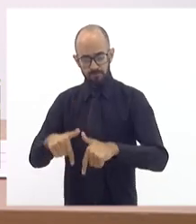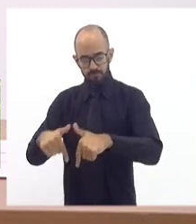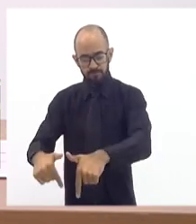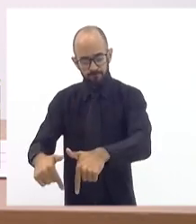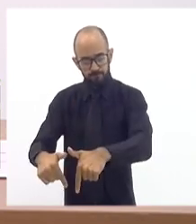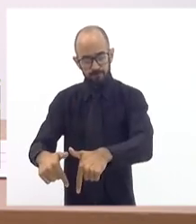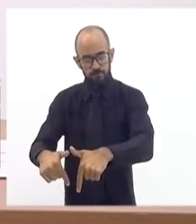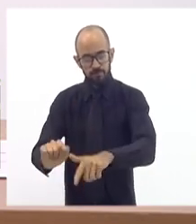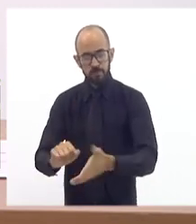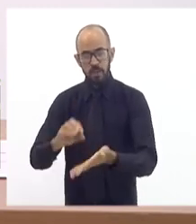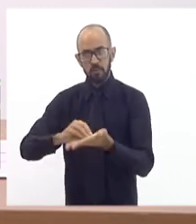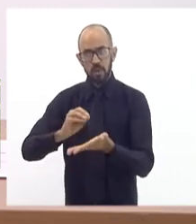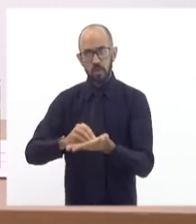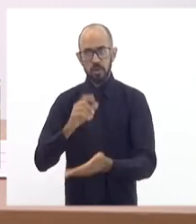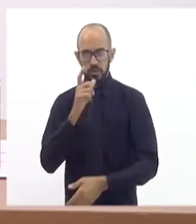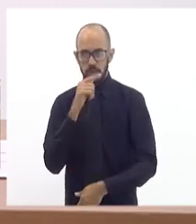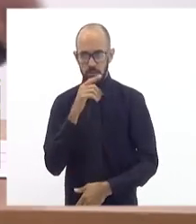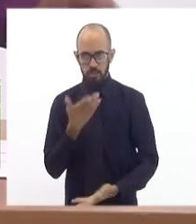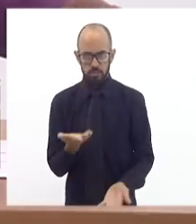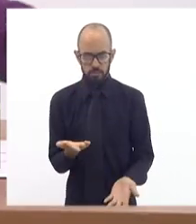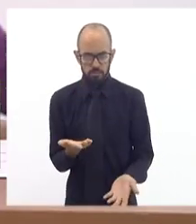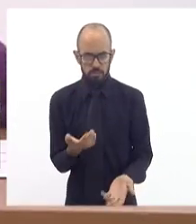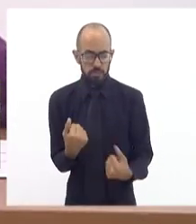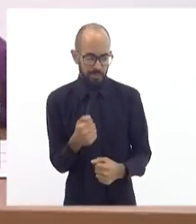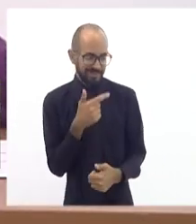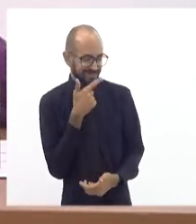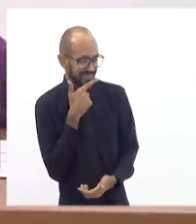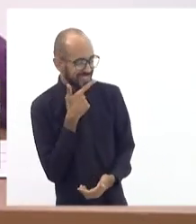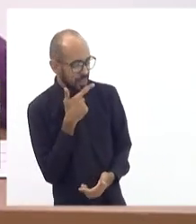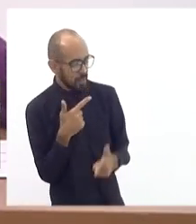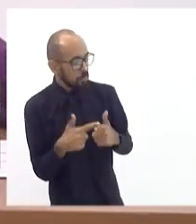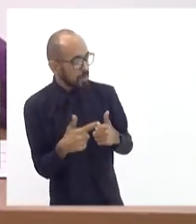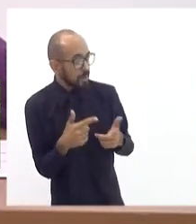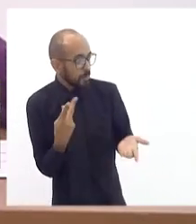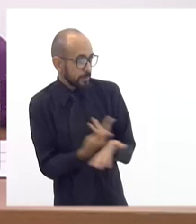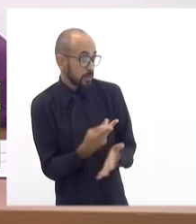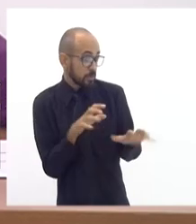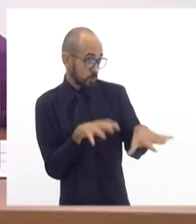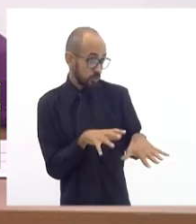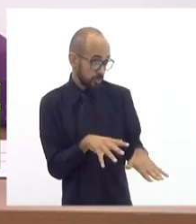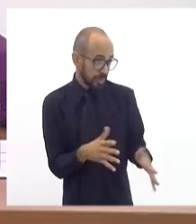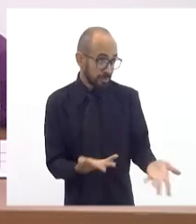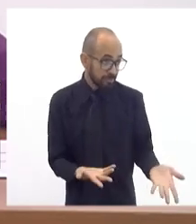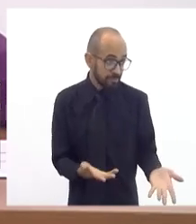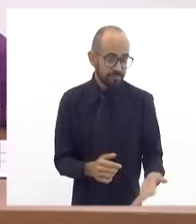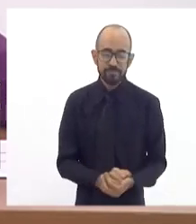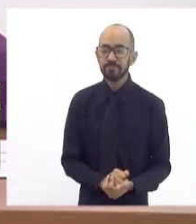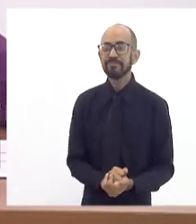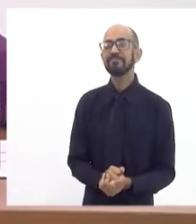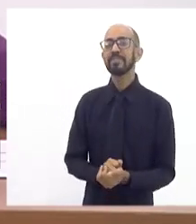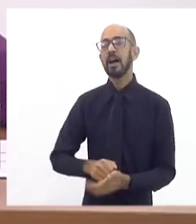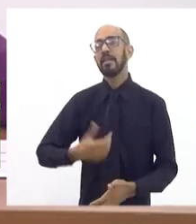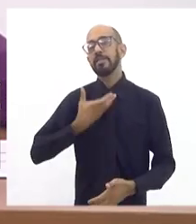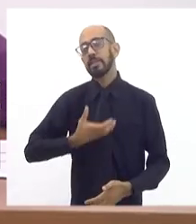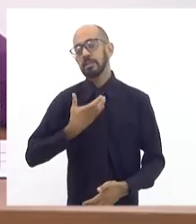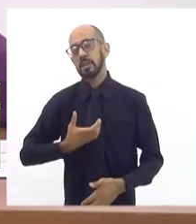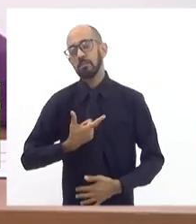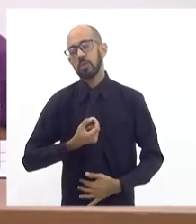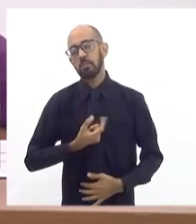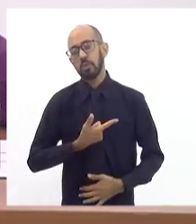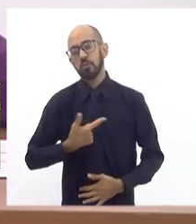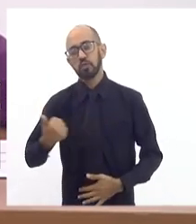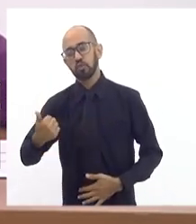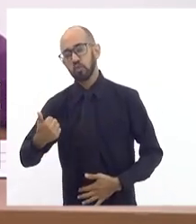escassez hídrica temos que rir né Tem mais aconteceu foi chuva e dê exemplo de 21 e o governador aprova